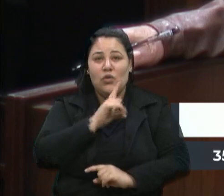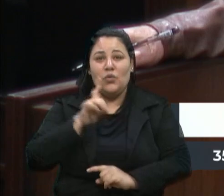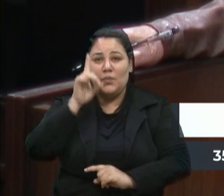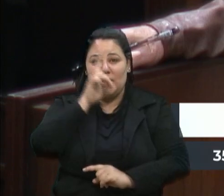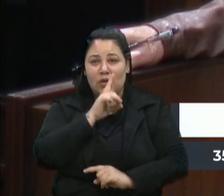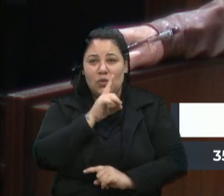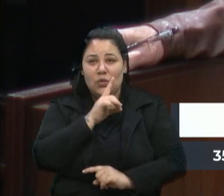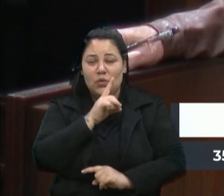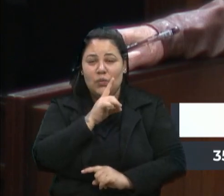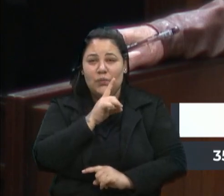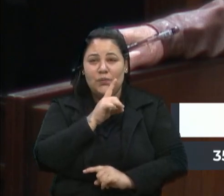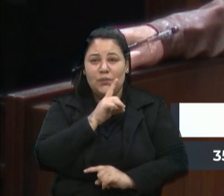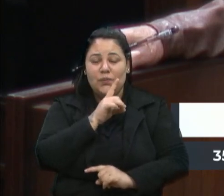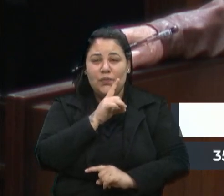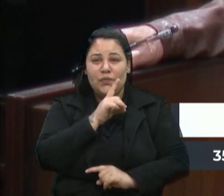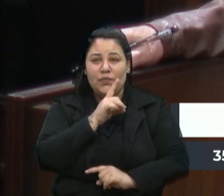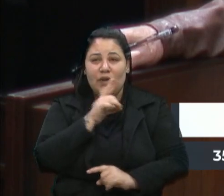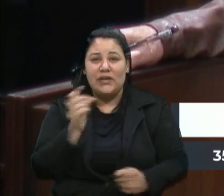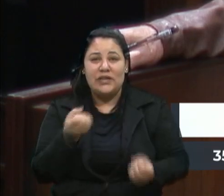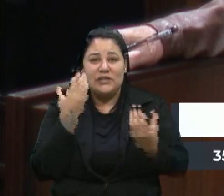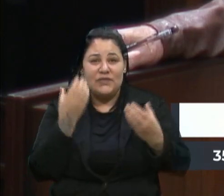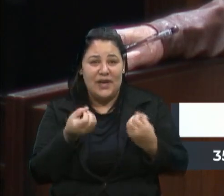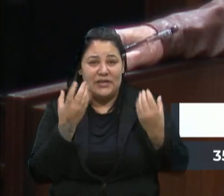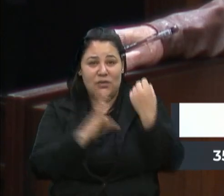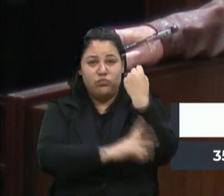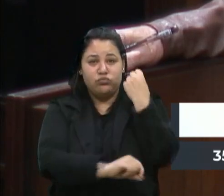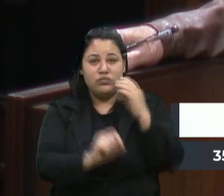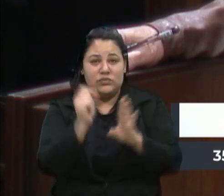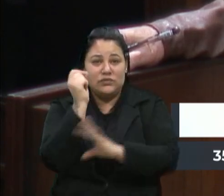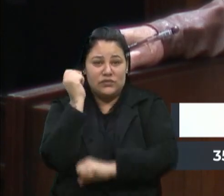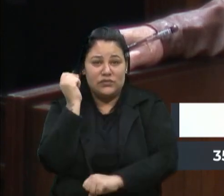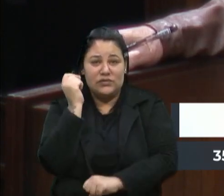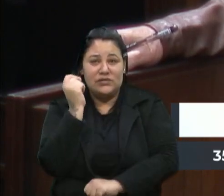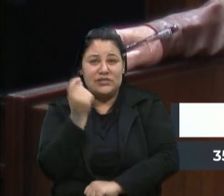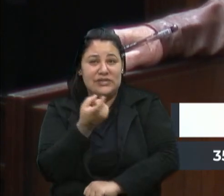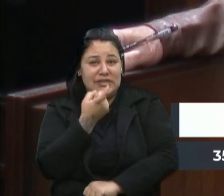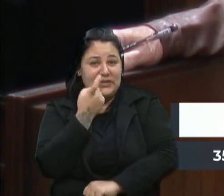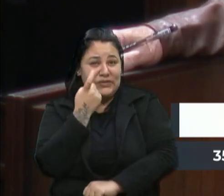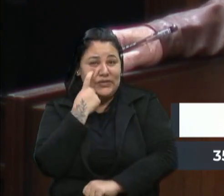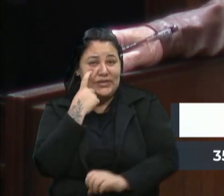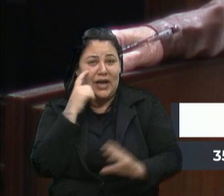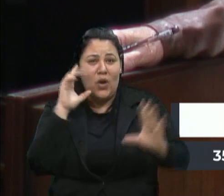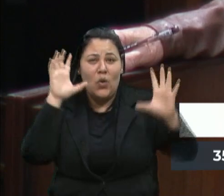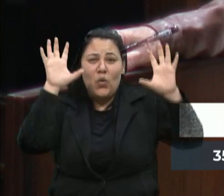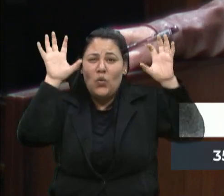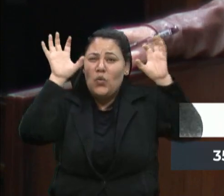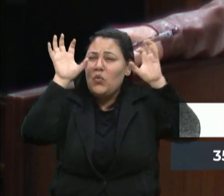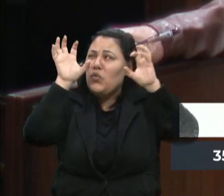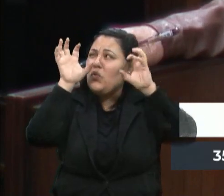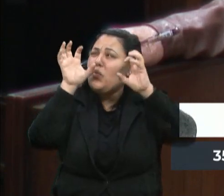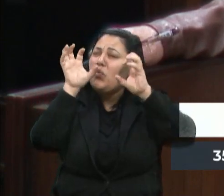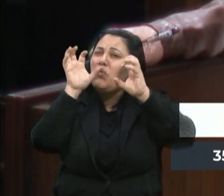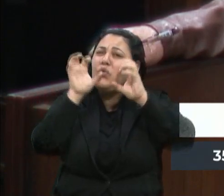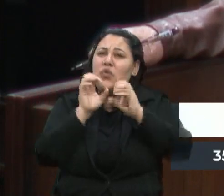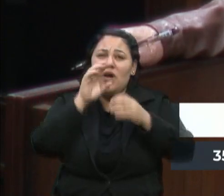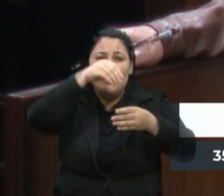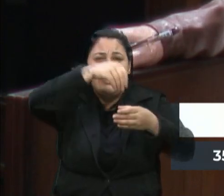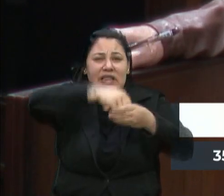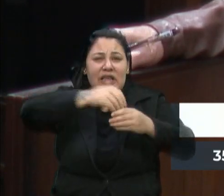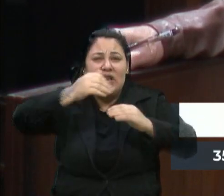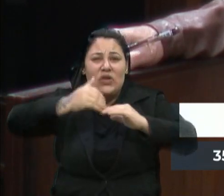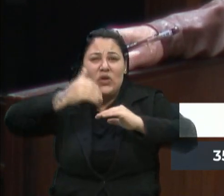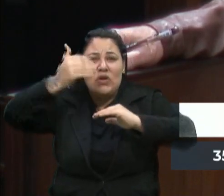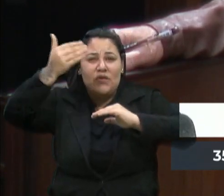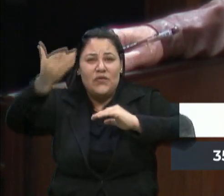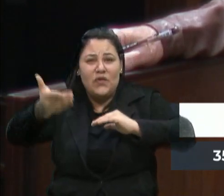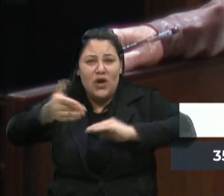os festejos da Semana Farroupilha e está uma escuridão, tanto dentro do parque